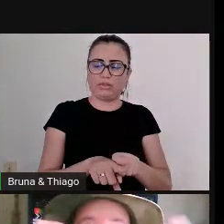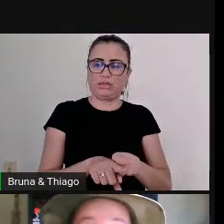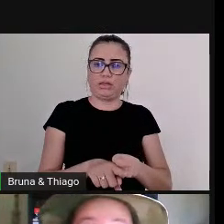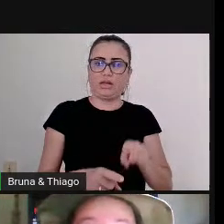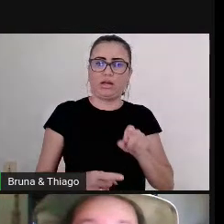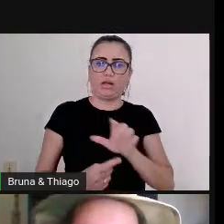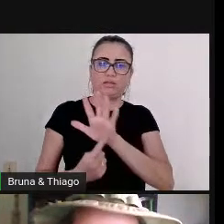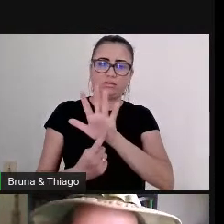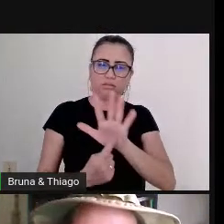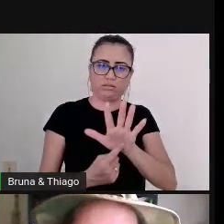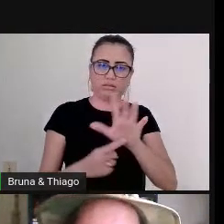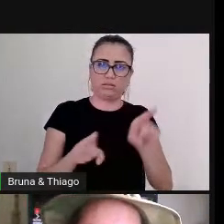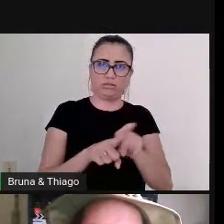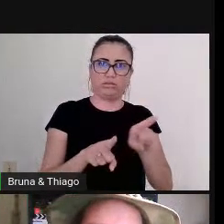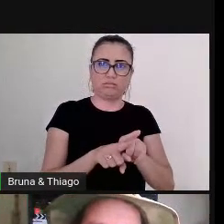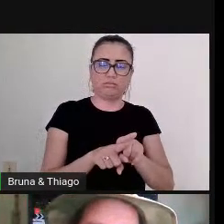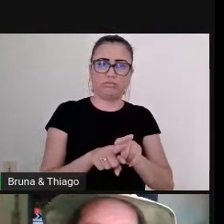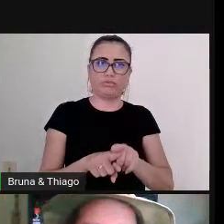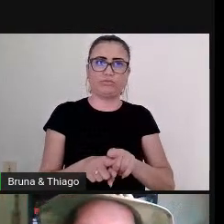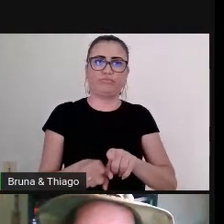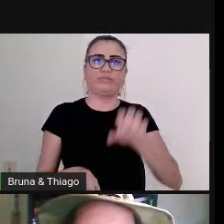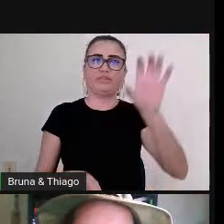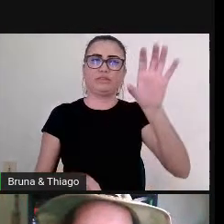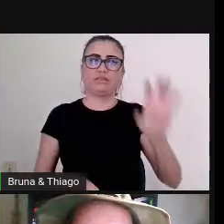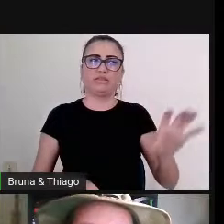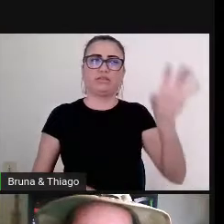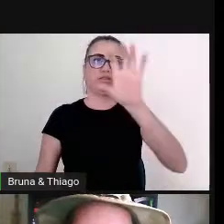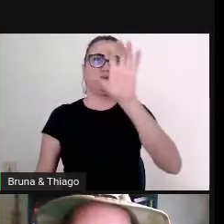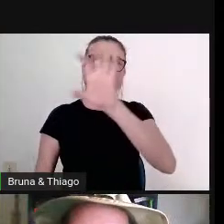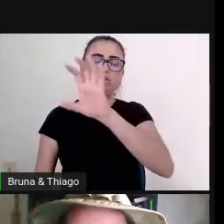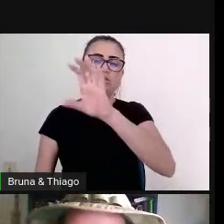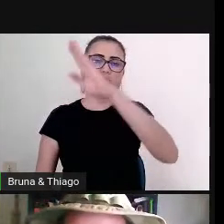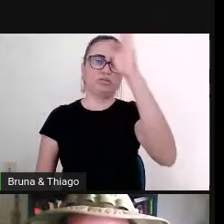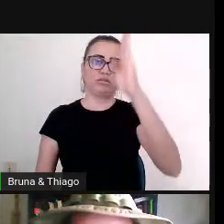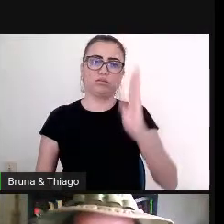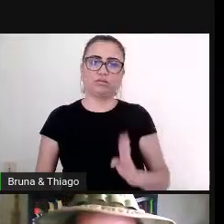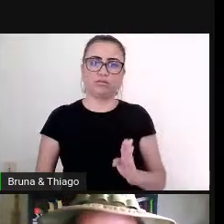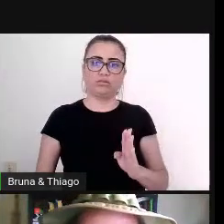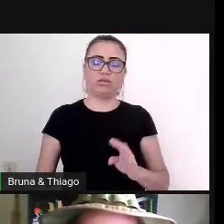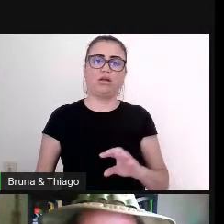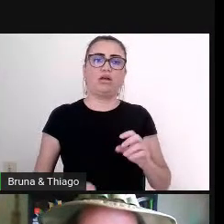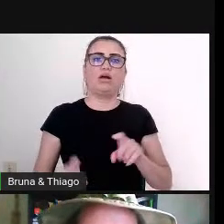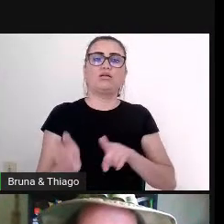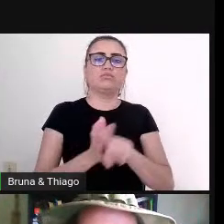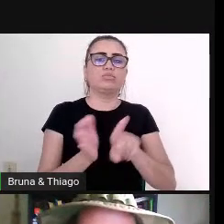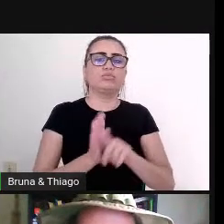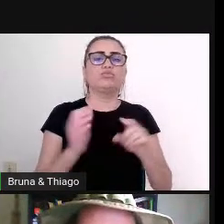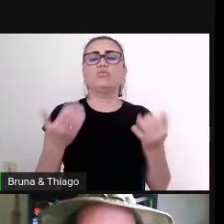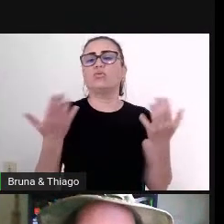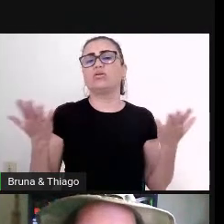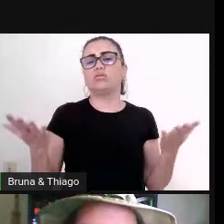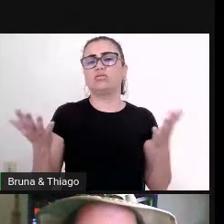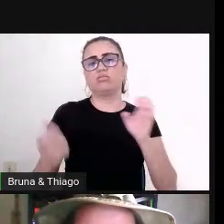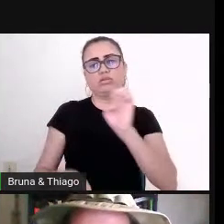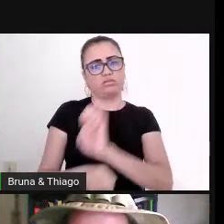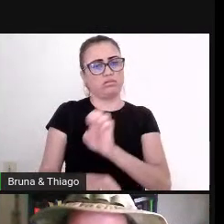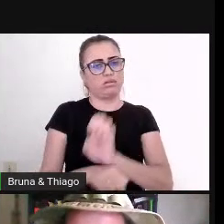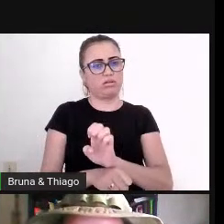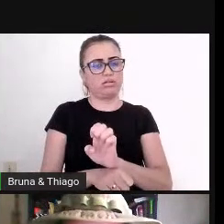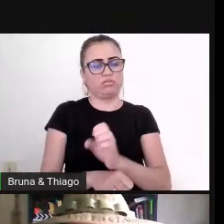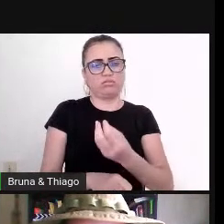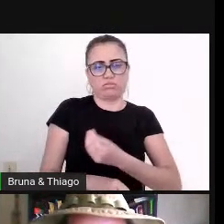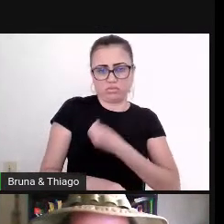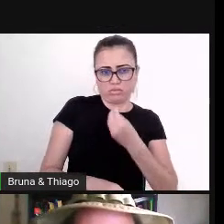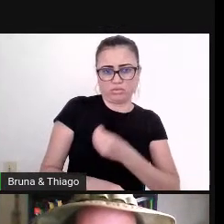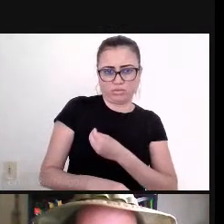né, e várias outras regiões do Brasil. Então, vocês podem comentar aí, né, qual é o estado que você está, e depois, na hora das conversas, a gente manda um abraço para